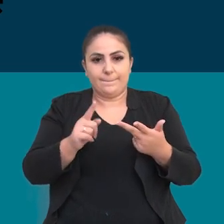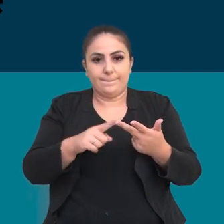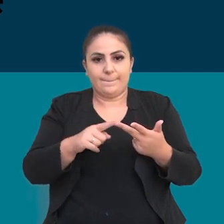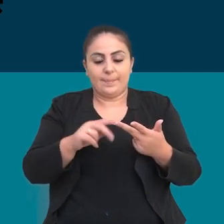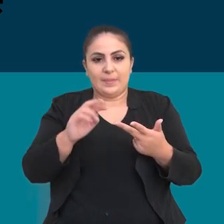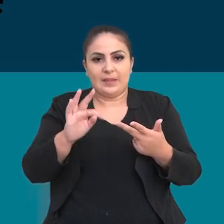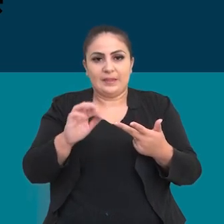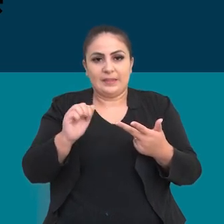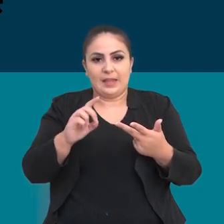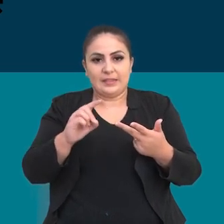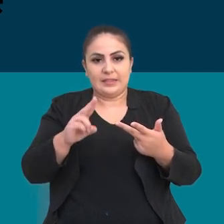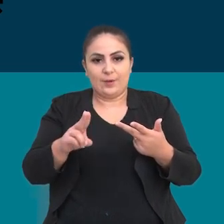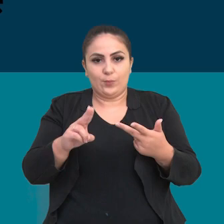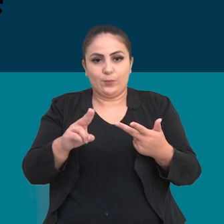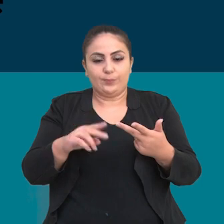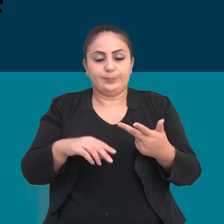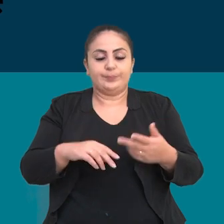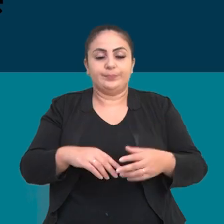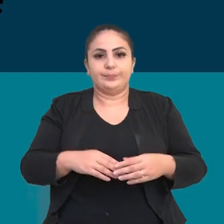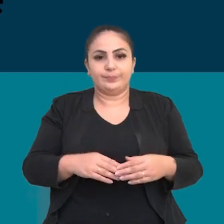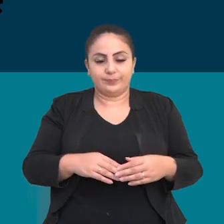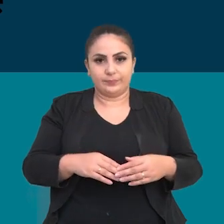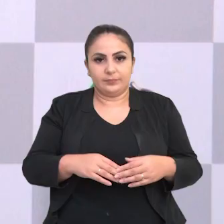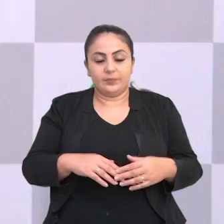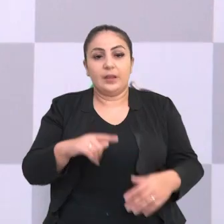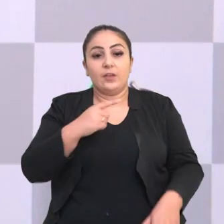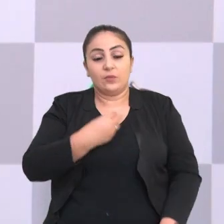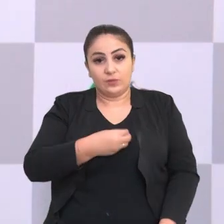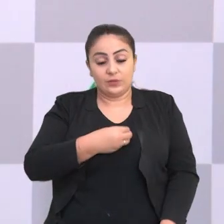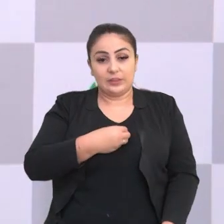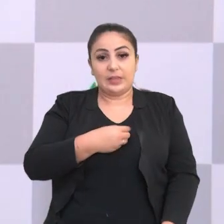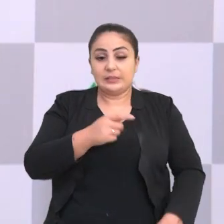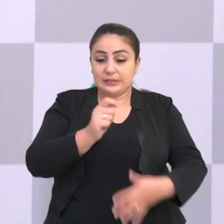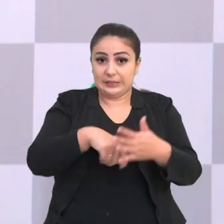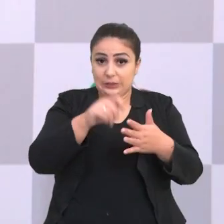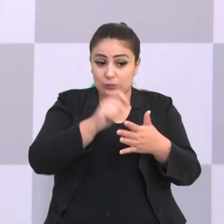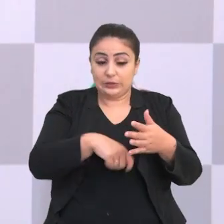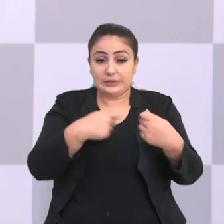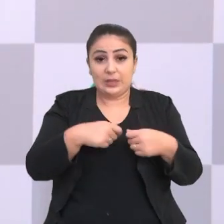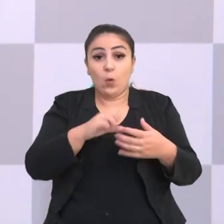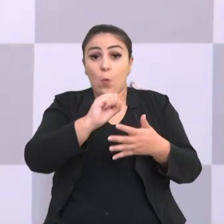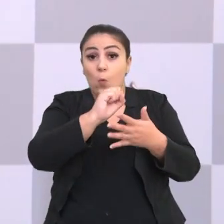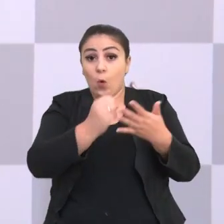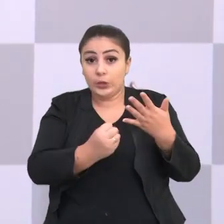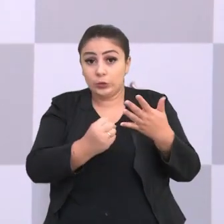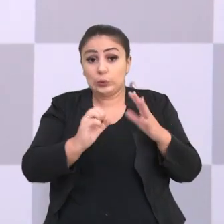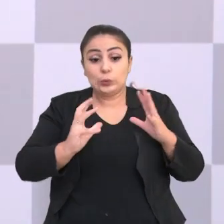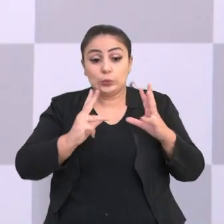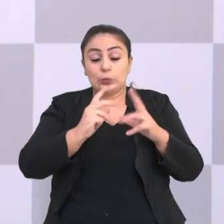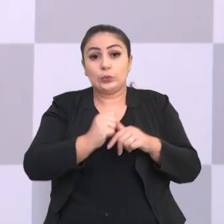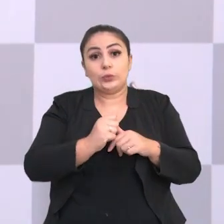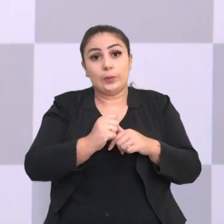dos Santos e Tadeu Moraes Trindade. Tiveram as assinaturas necessárias, foram 8 assinaturas, são necessárias 7,